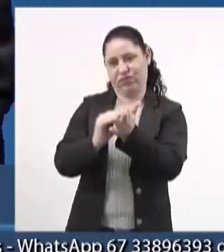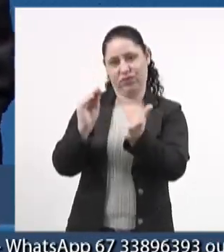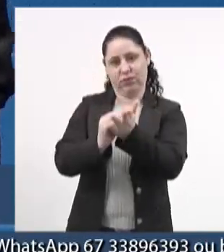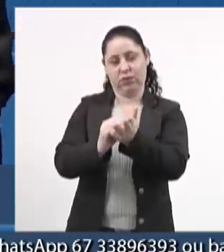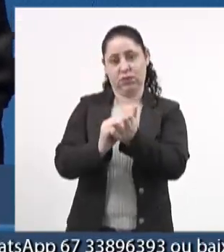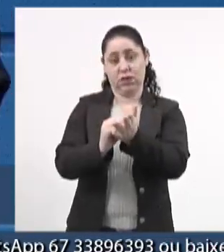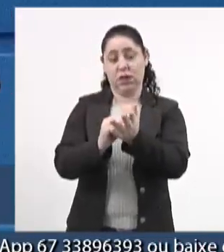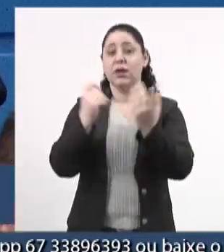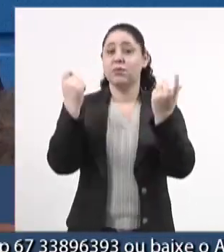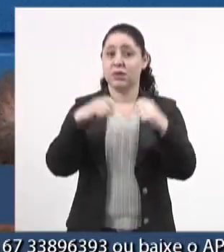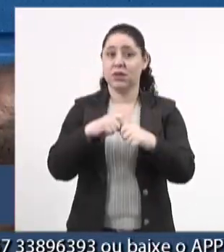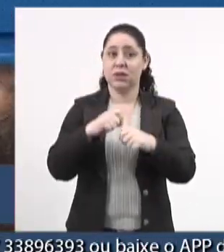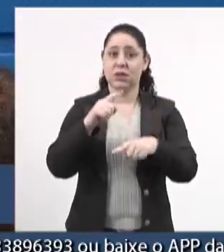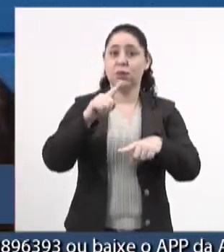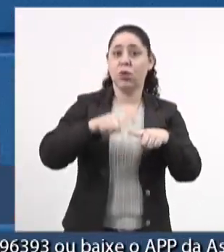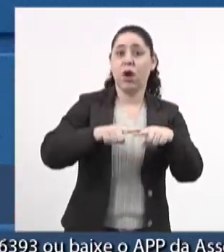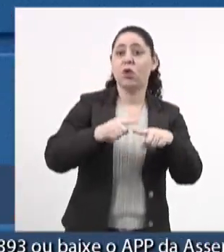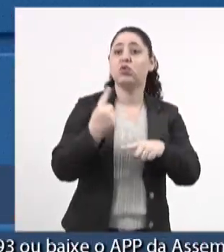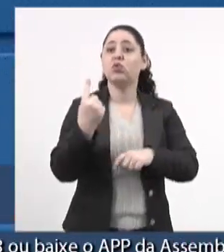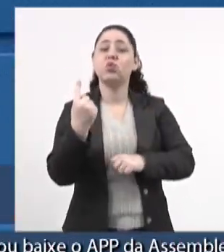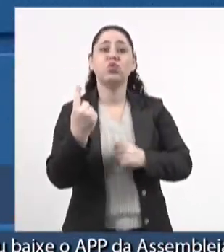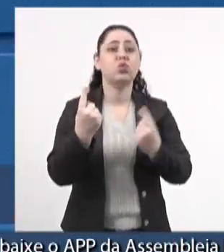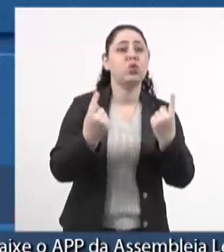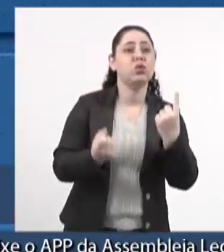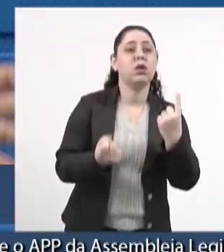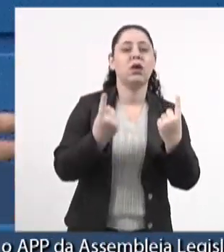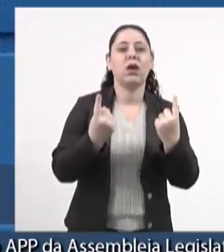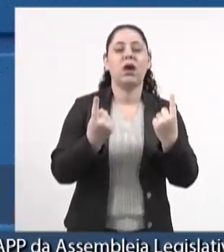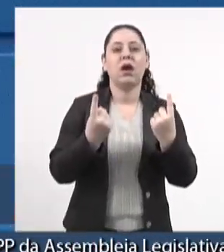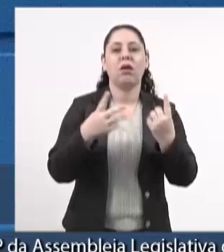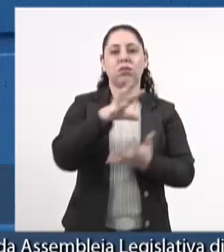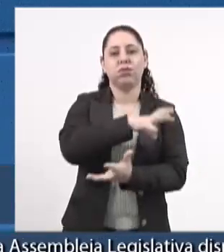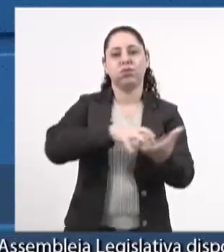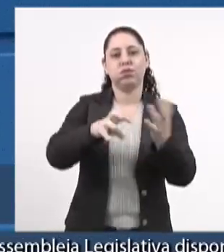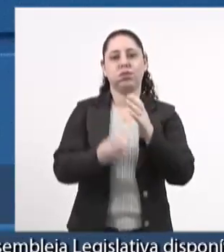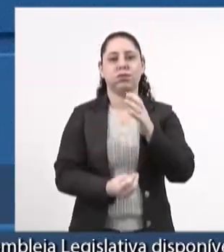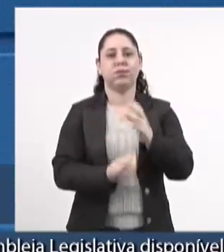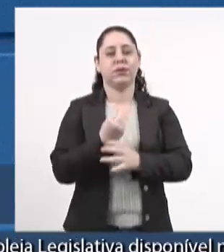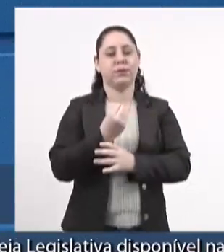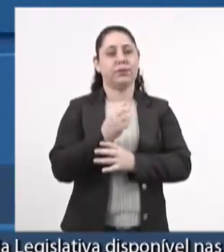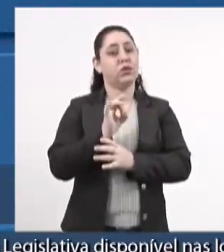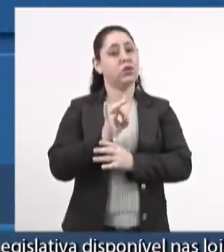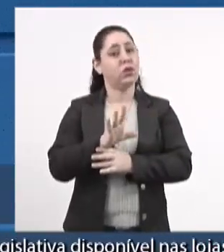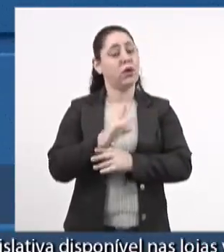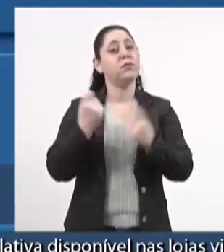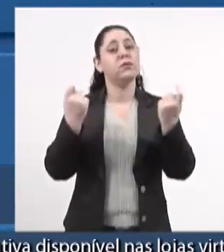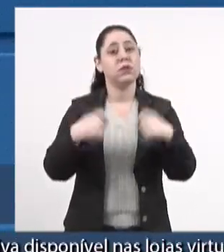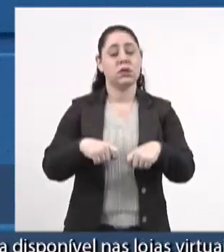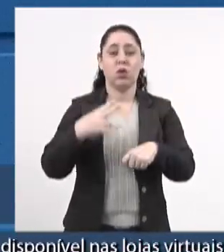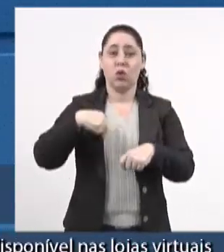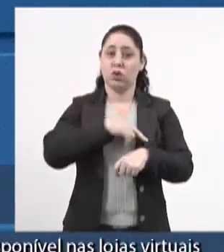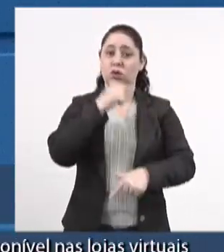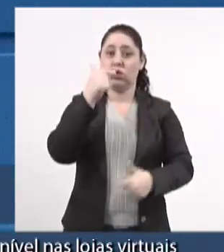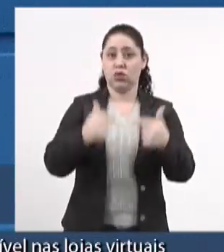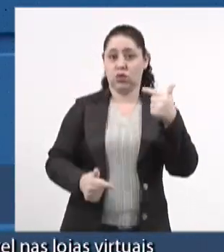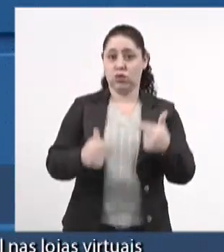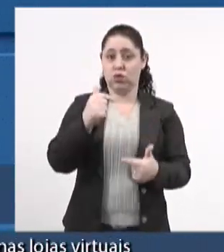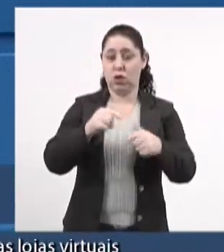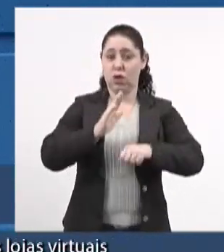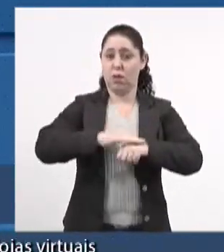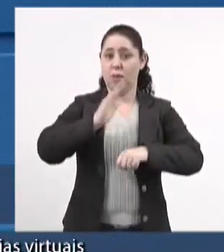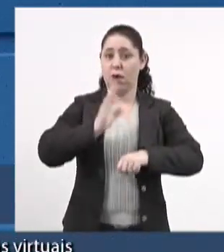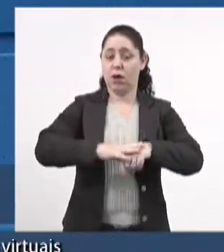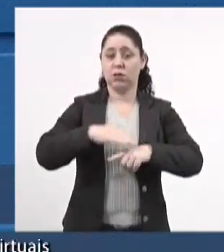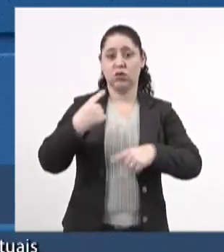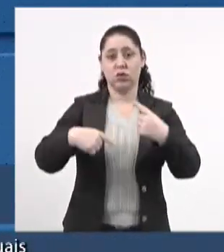extremistas, esses casos pontuais é que acaba criando toda essa confusão. Então isso aqui é ponto. É preciso sim que nós debatamos cada vez